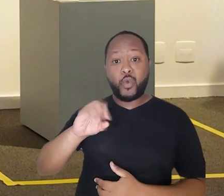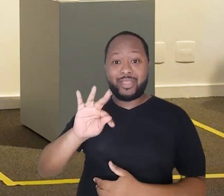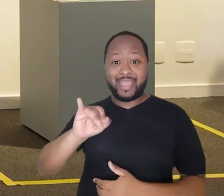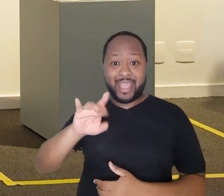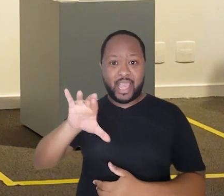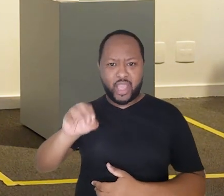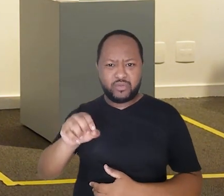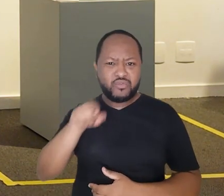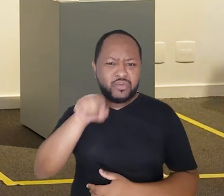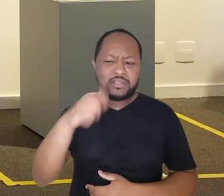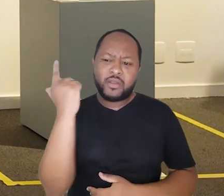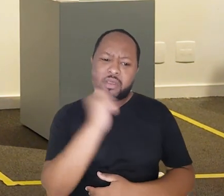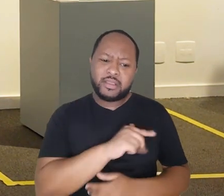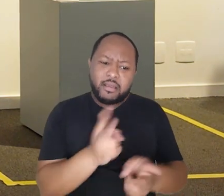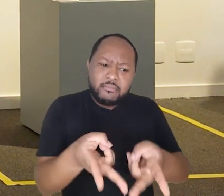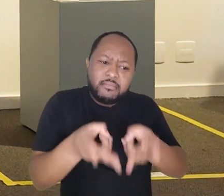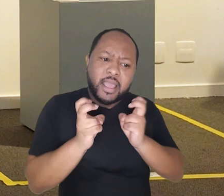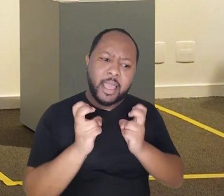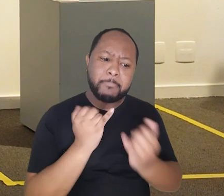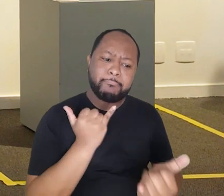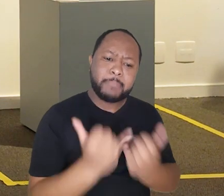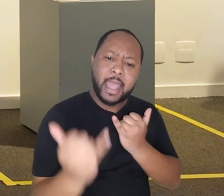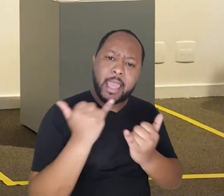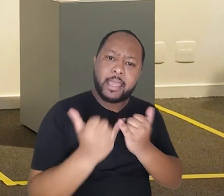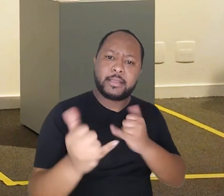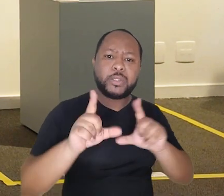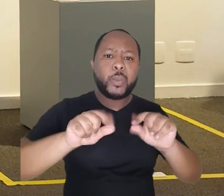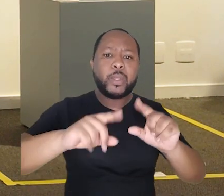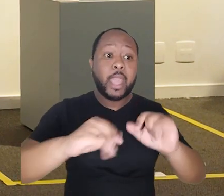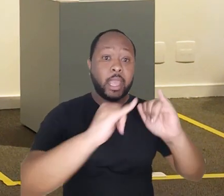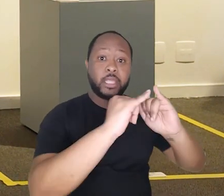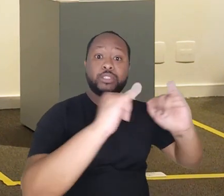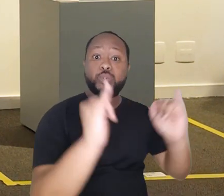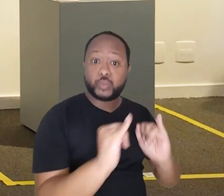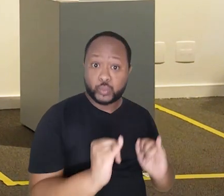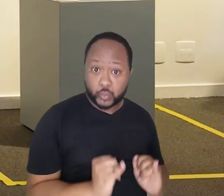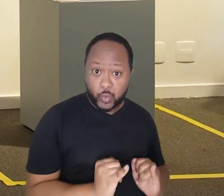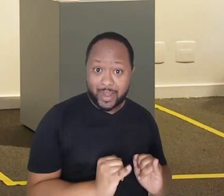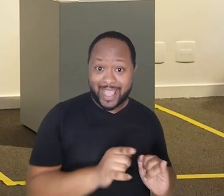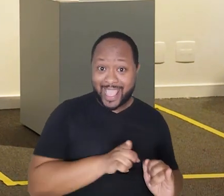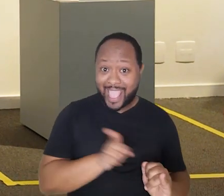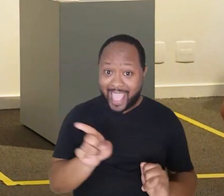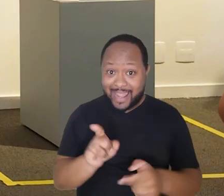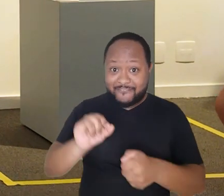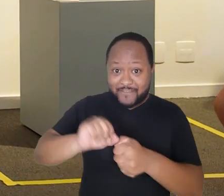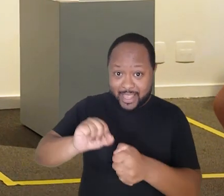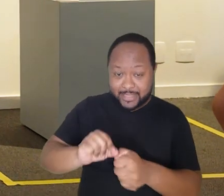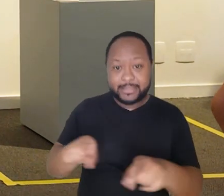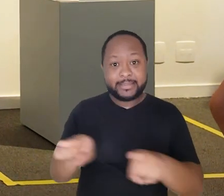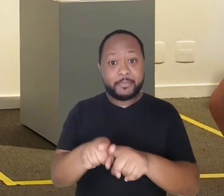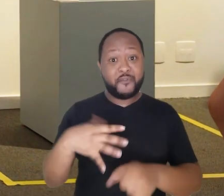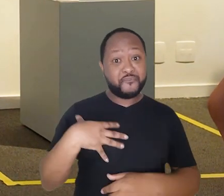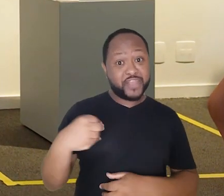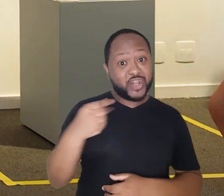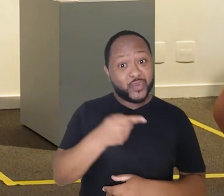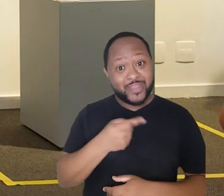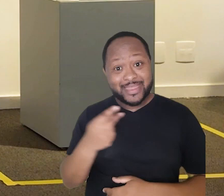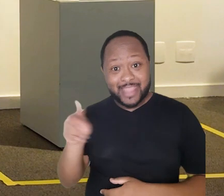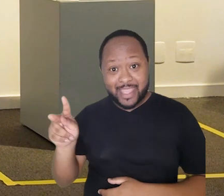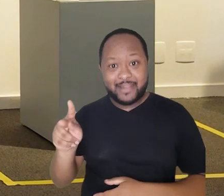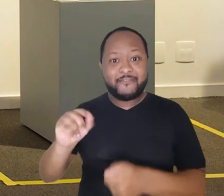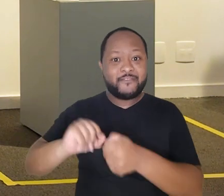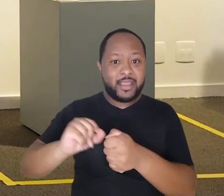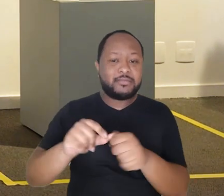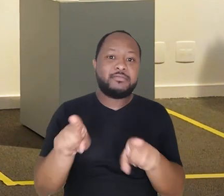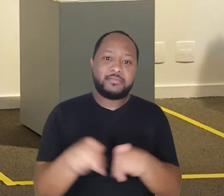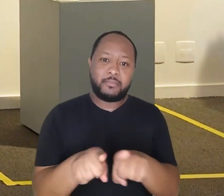perceber similaridade também com essas esculturas feitas, tanto por ele próprio, quanto pelo filho. E aqui a gente tem outro